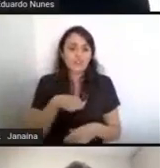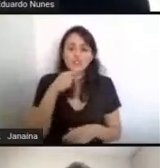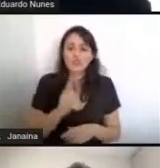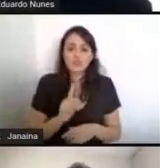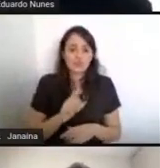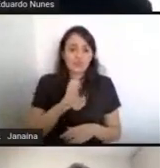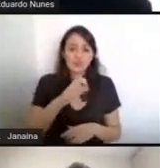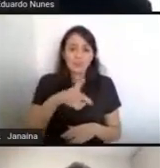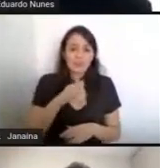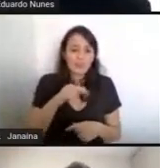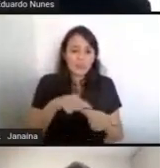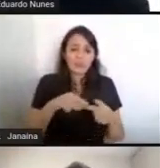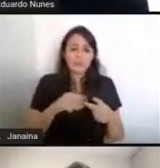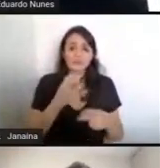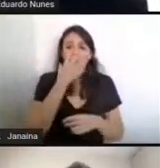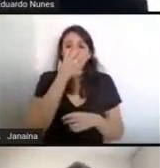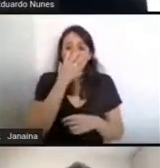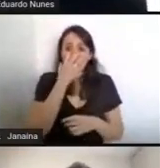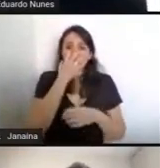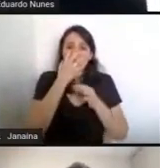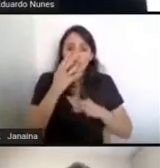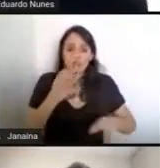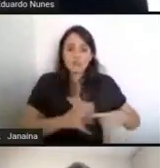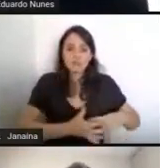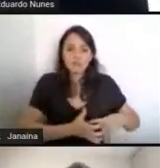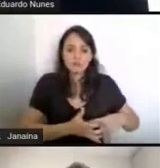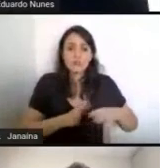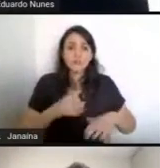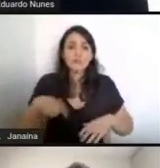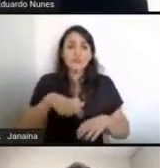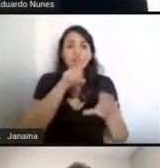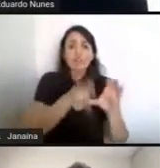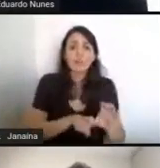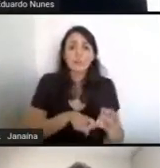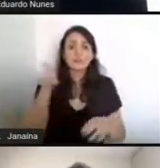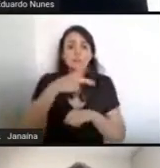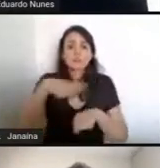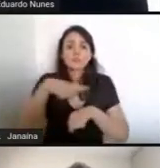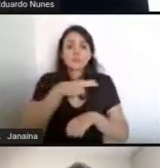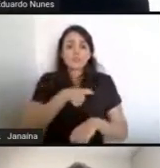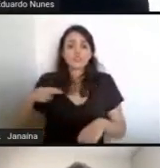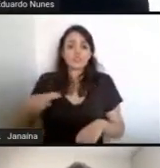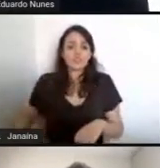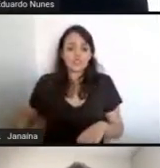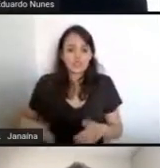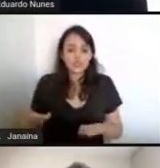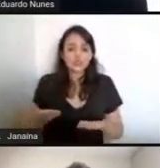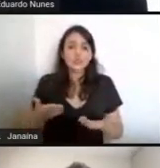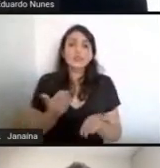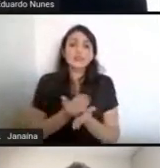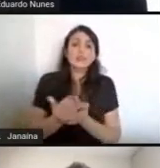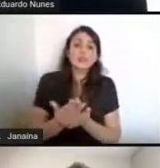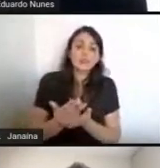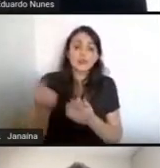nem respiradores, e nem ter uma resposta. E aí nós ficamos dependentes da China, né? E começou o grande leilão mundial,